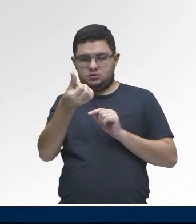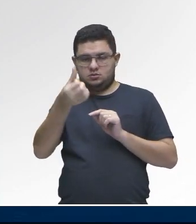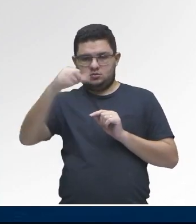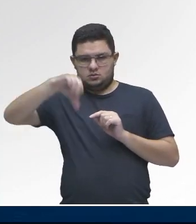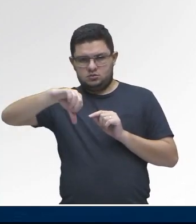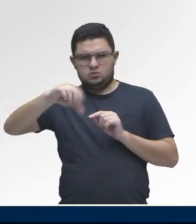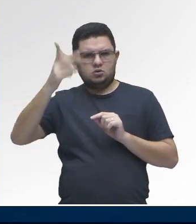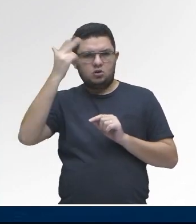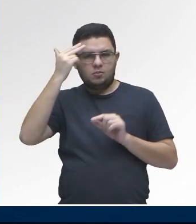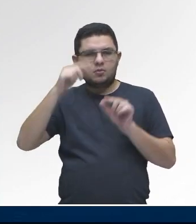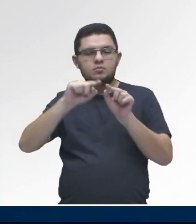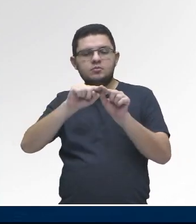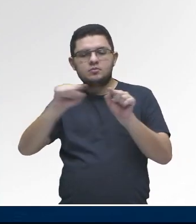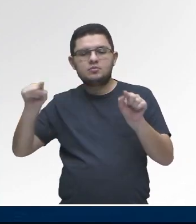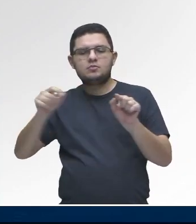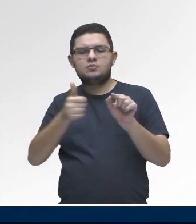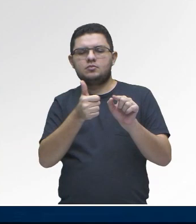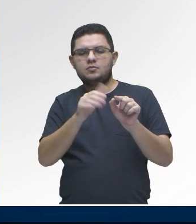transformação